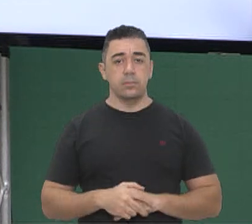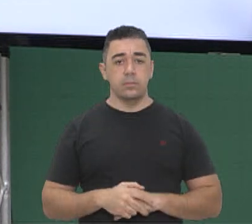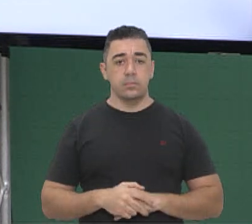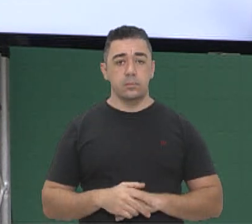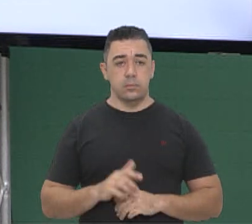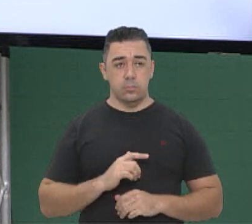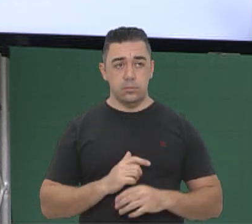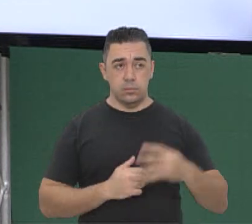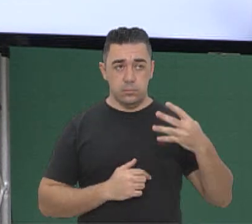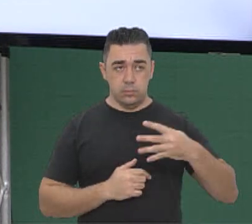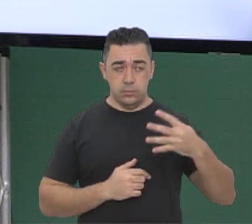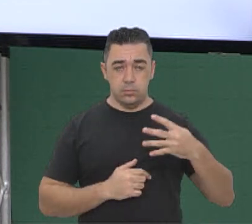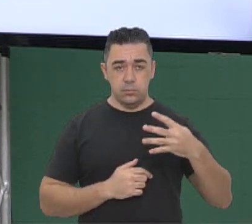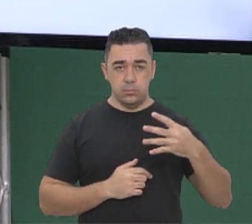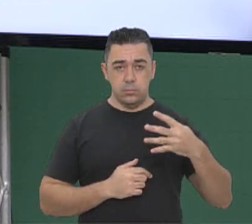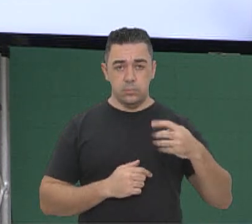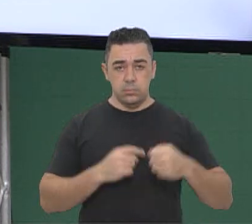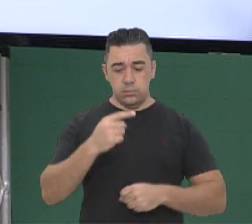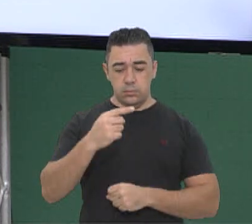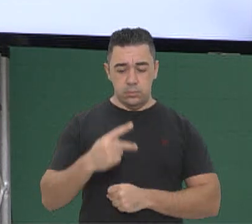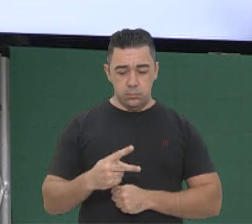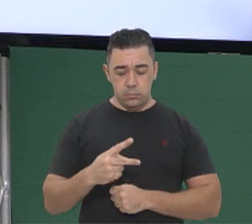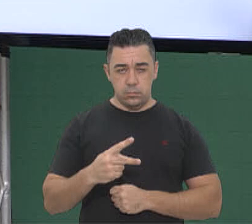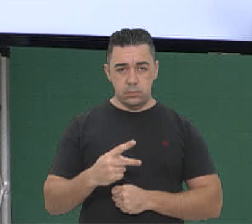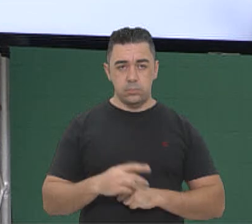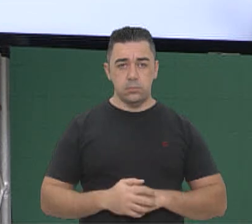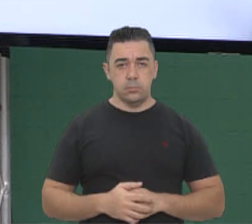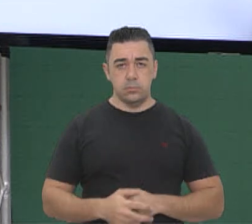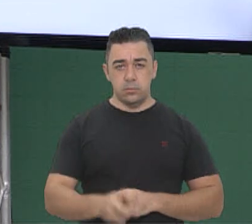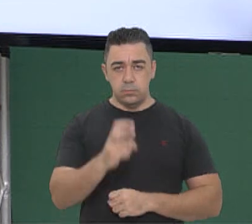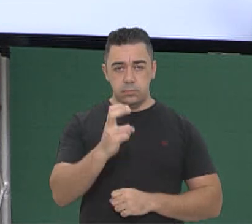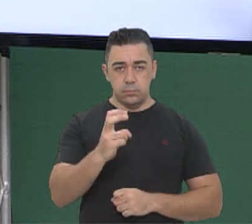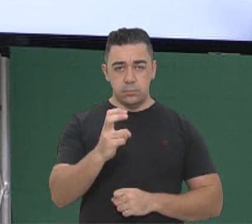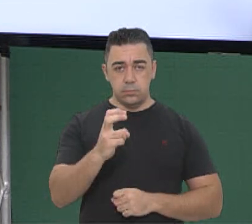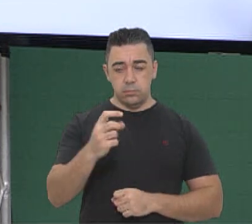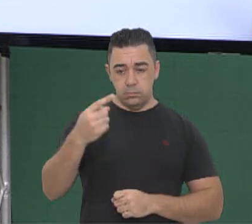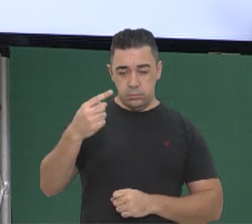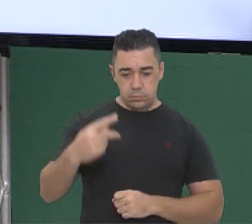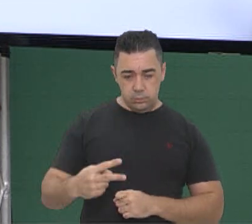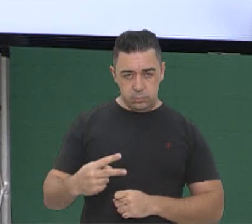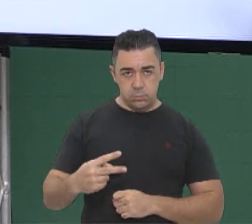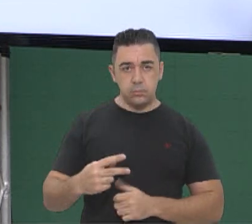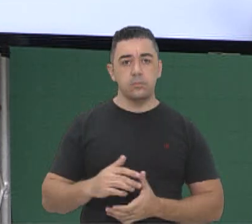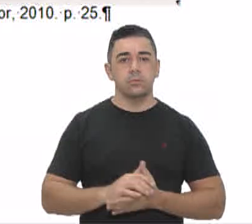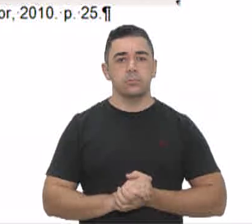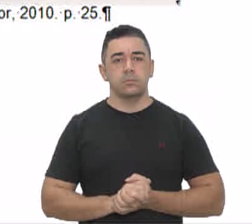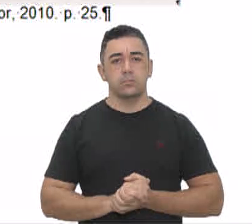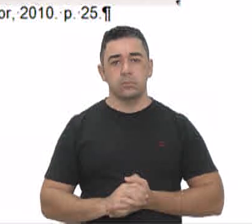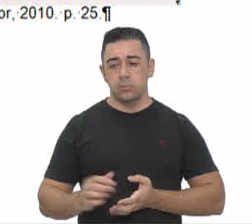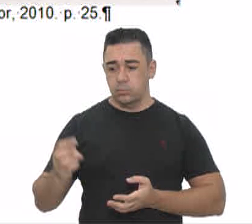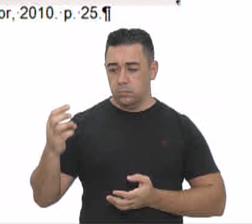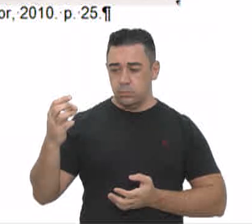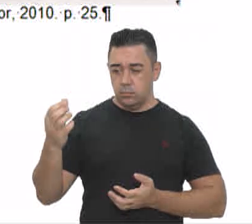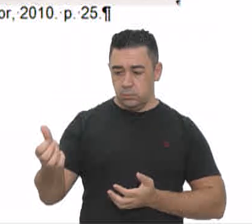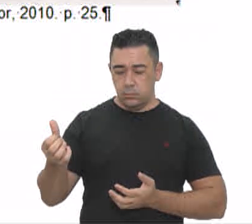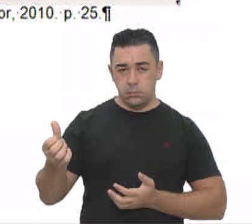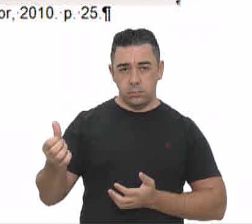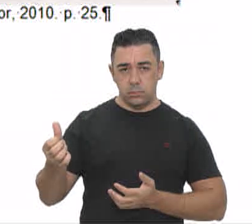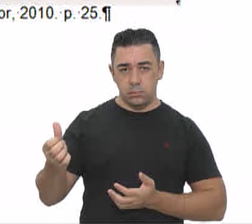a hacer siestita? Vou a hacer siestita? Vinheta 5, vou a ver tele?